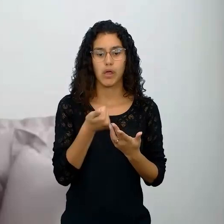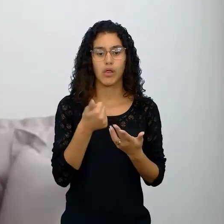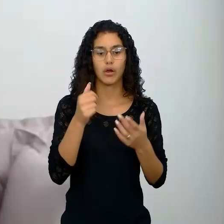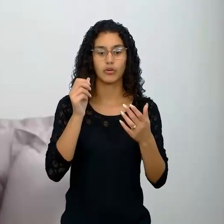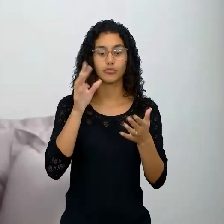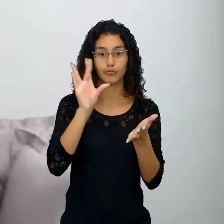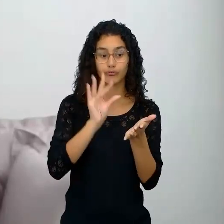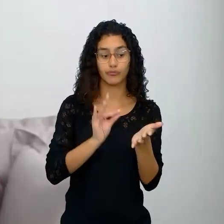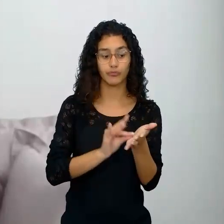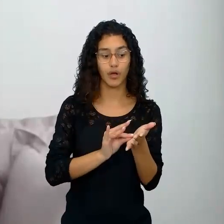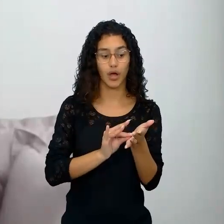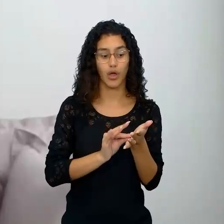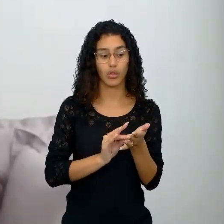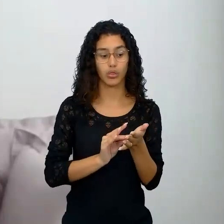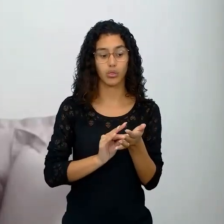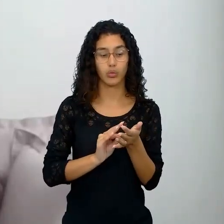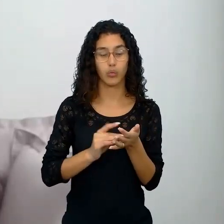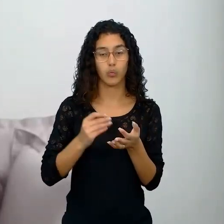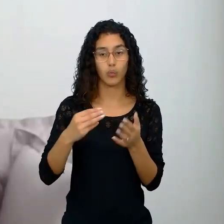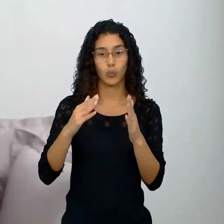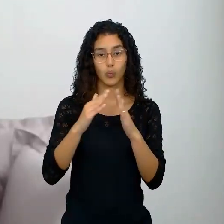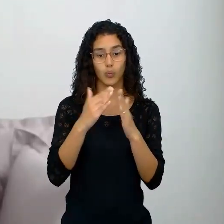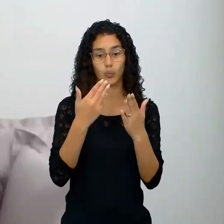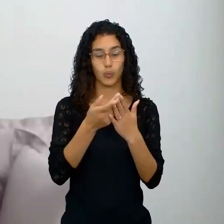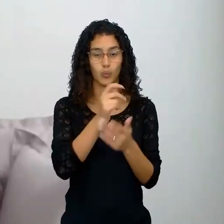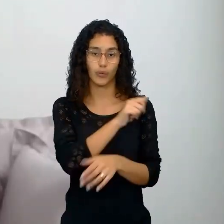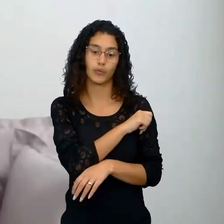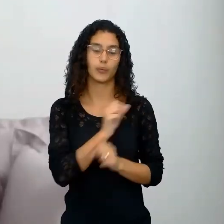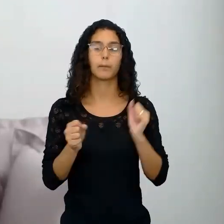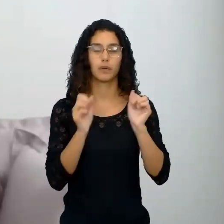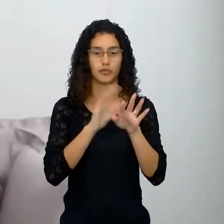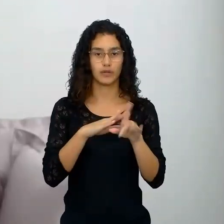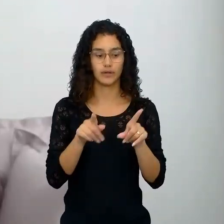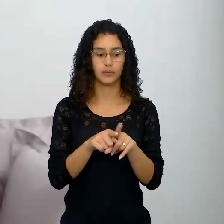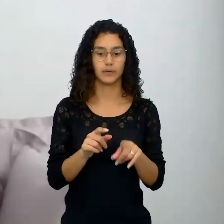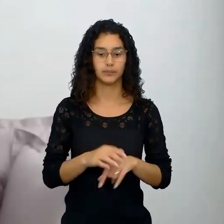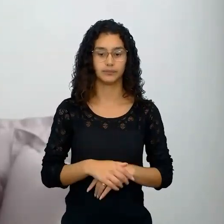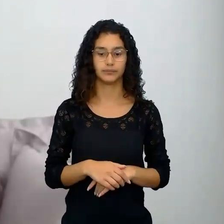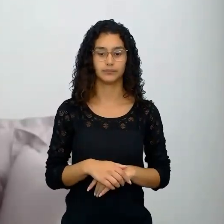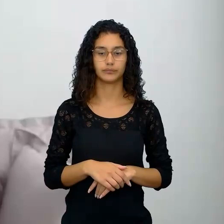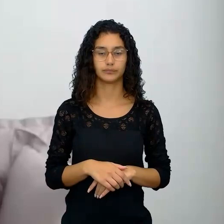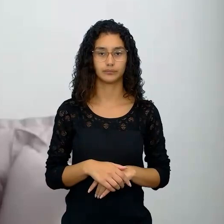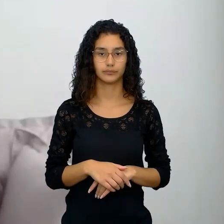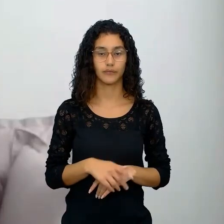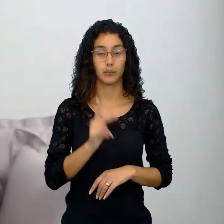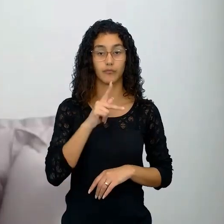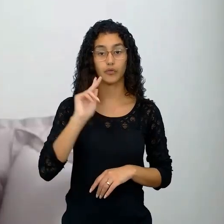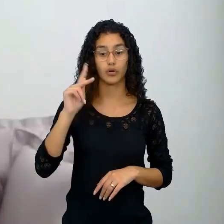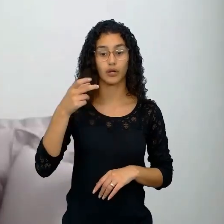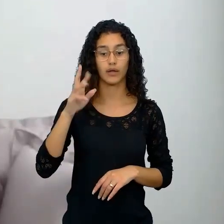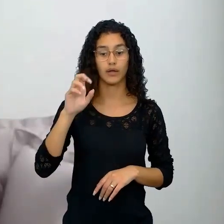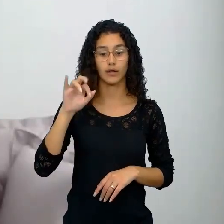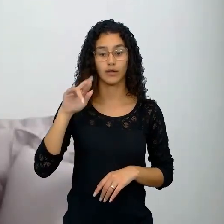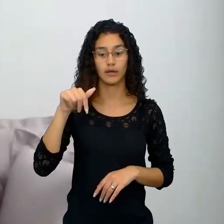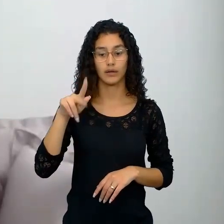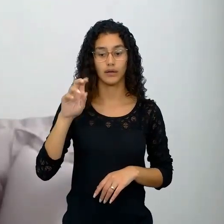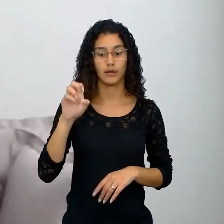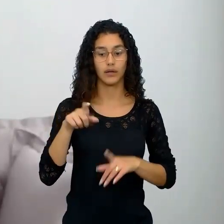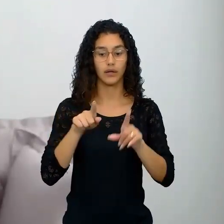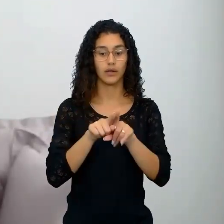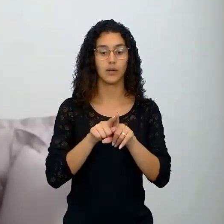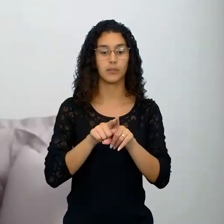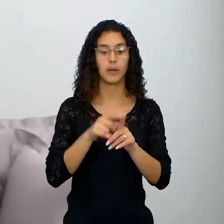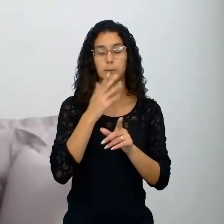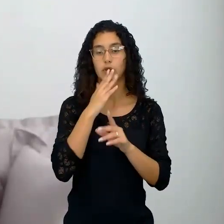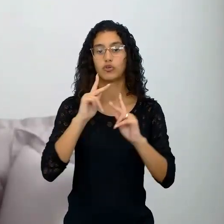real aí dos seus alunos, dos seus estudantes, tá bom? Pode fazer isso também. E professor Henrique, né, que solicitou aí